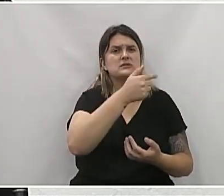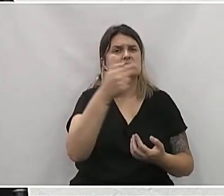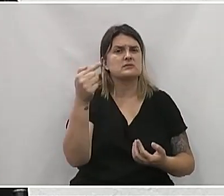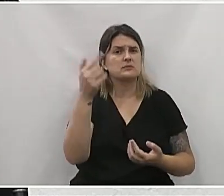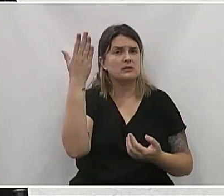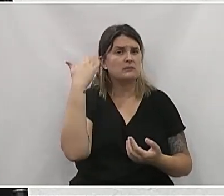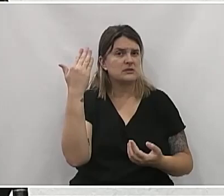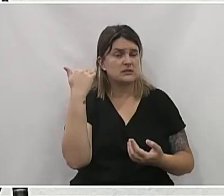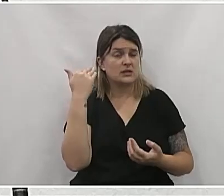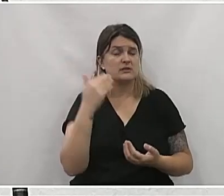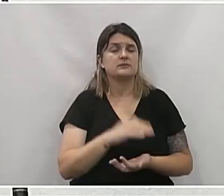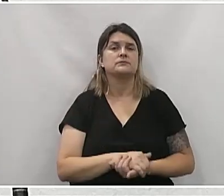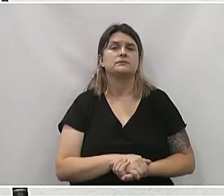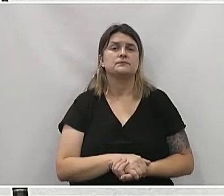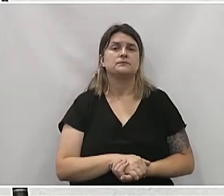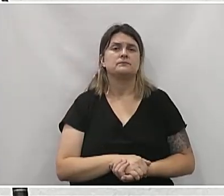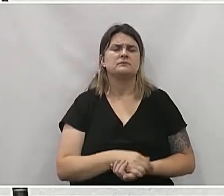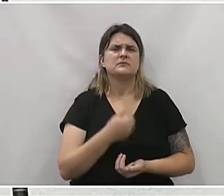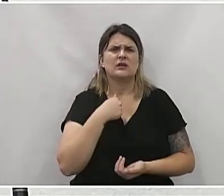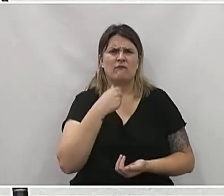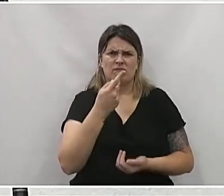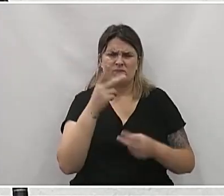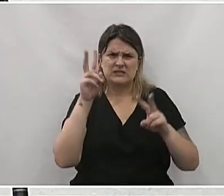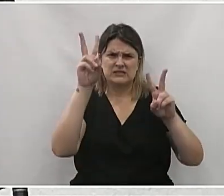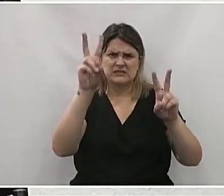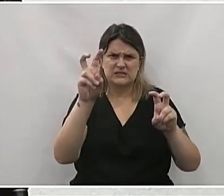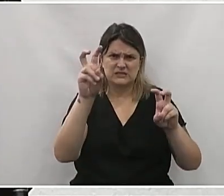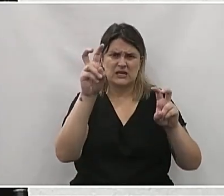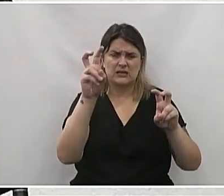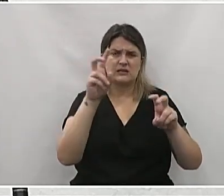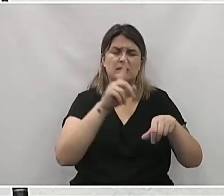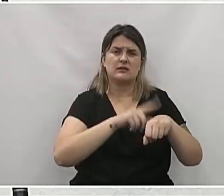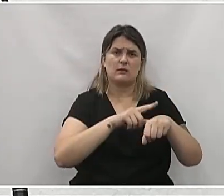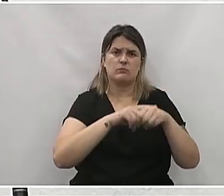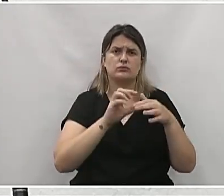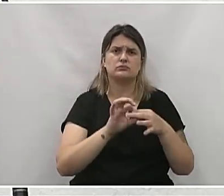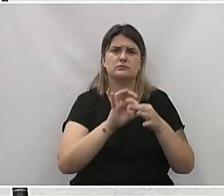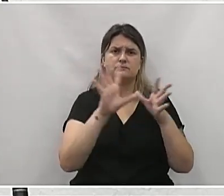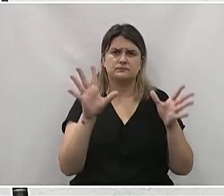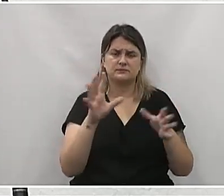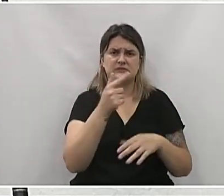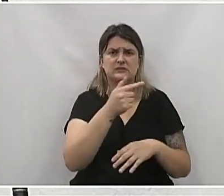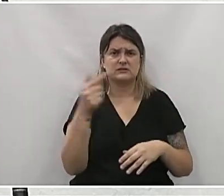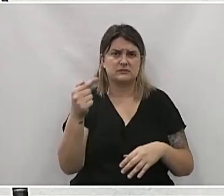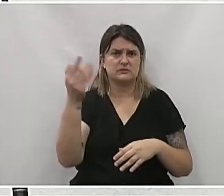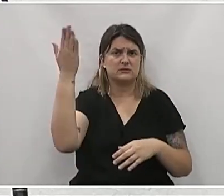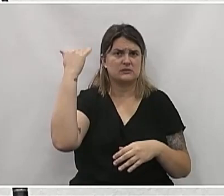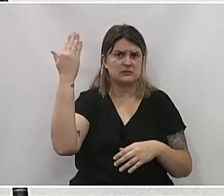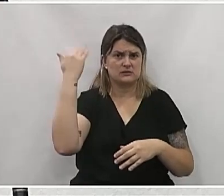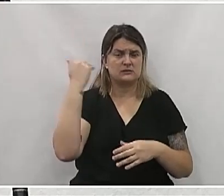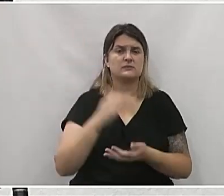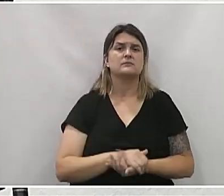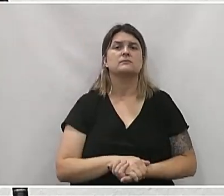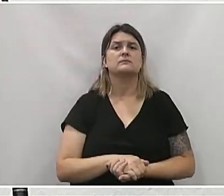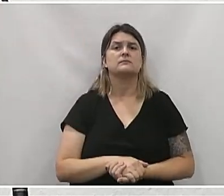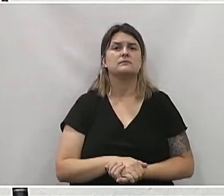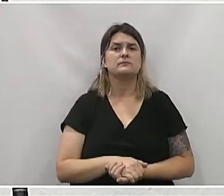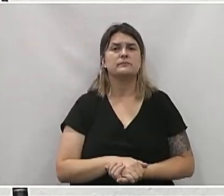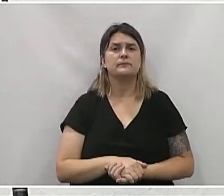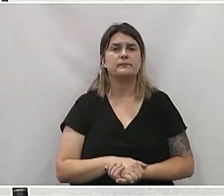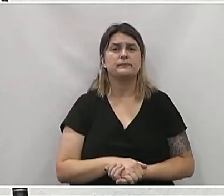passada, tendo em vista ao qual eu citei na semana passada na minha palavra livre, na semana retrasada,